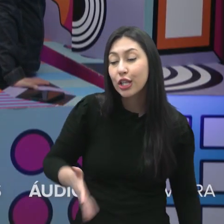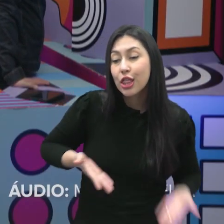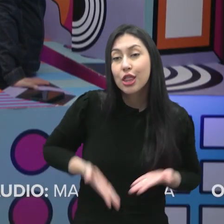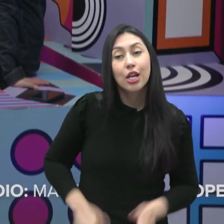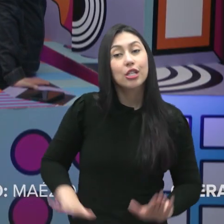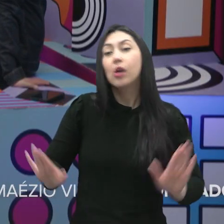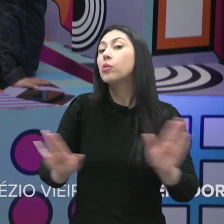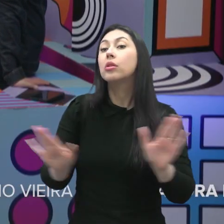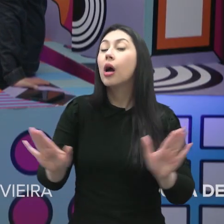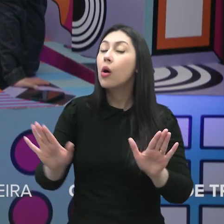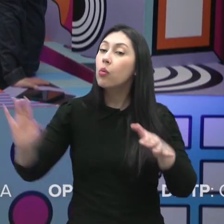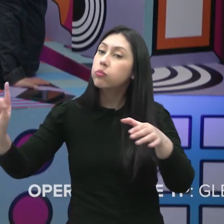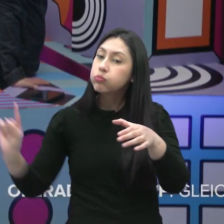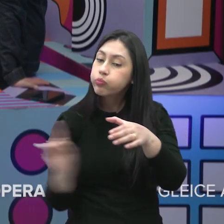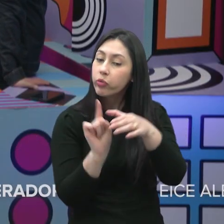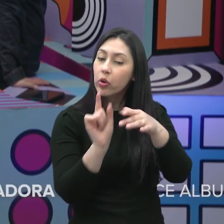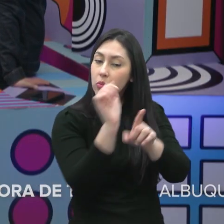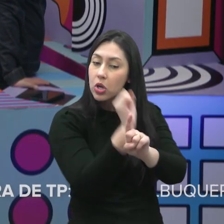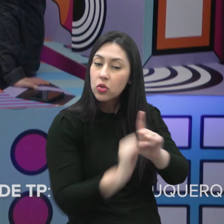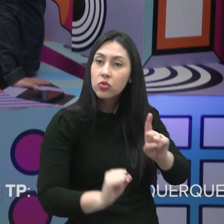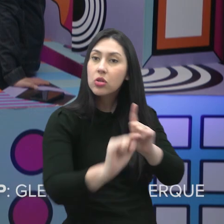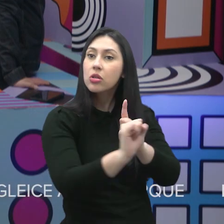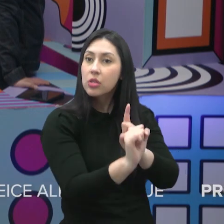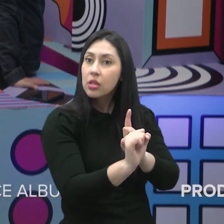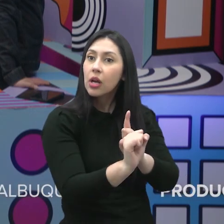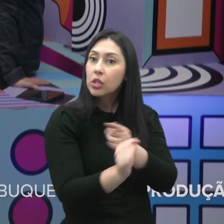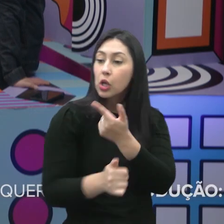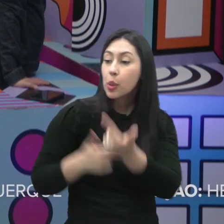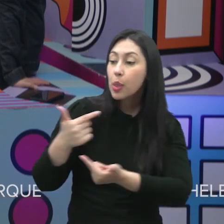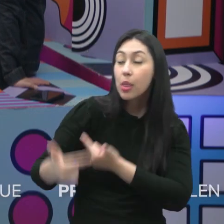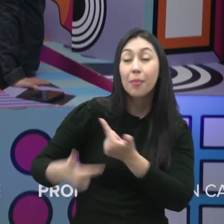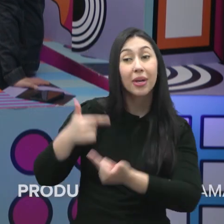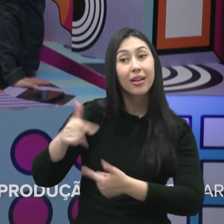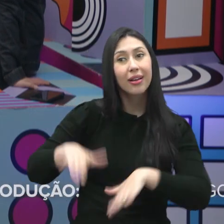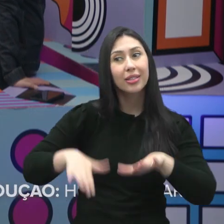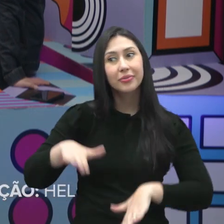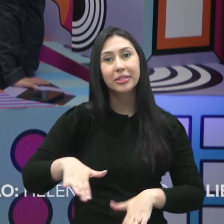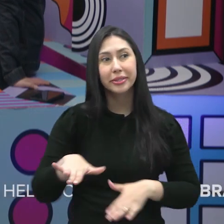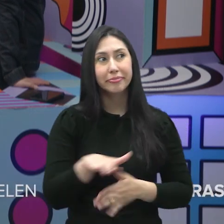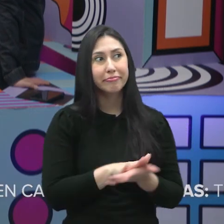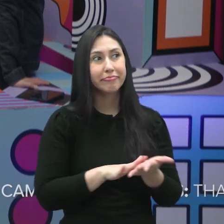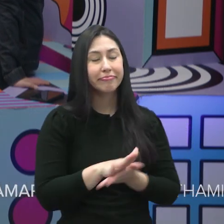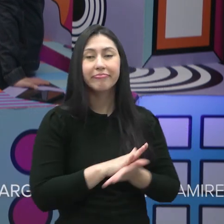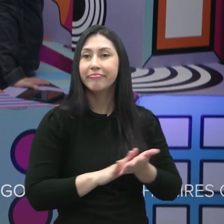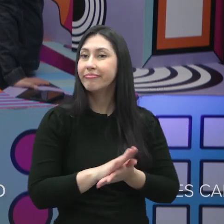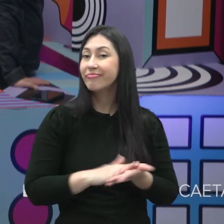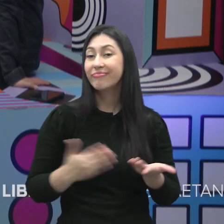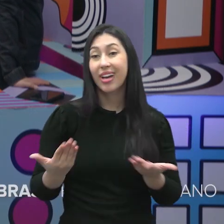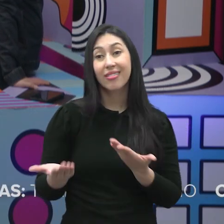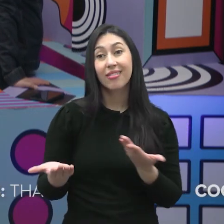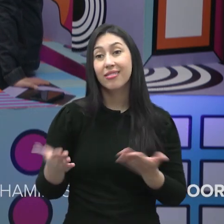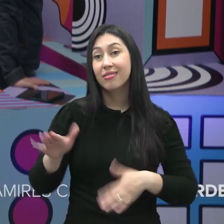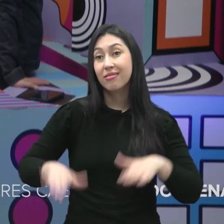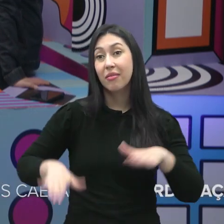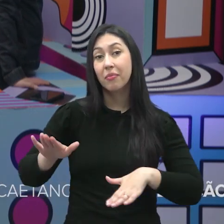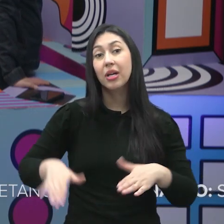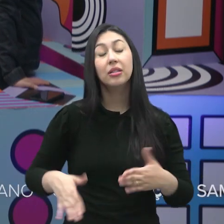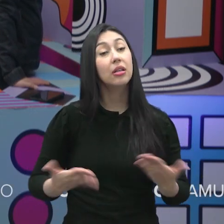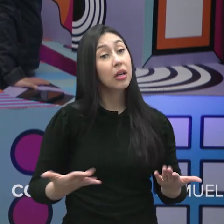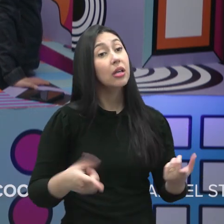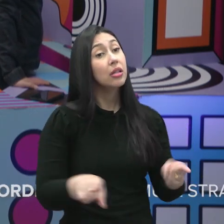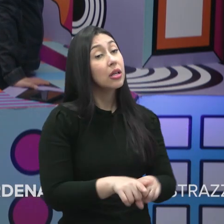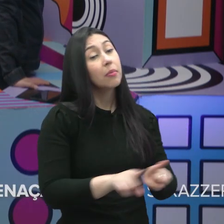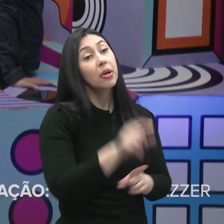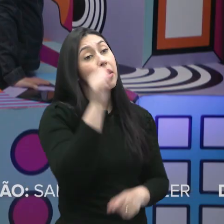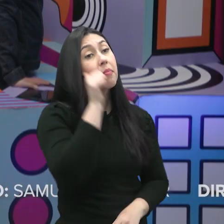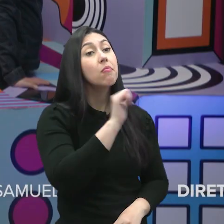ela vai ser introduzida na sociedade, ela vai realmente produzir ou não, né? Dependendo aí das condições que ela for submetida. Ser exemplo